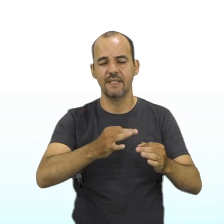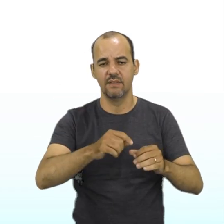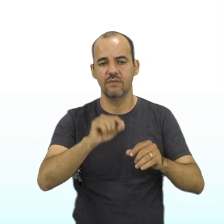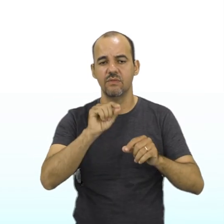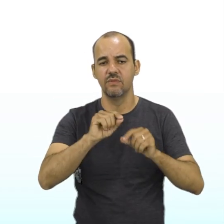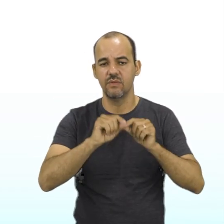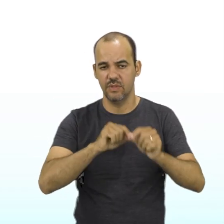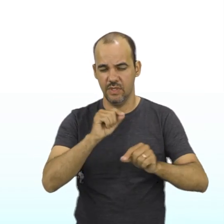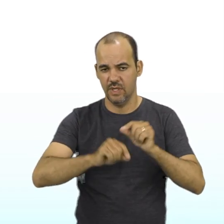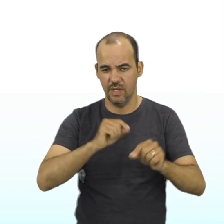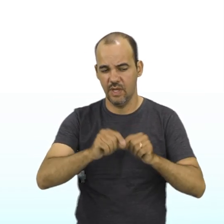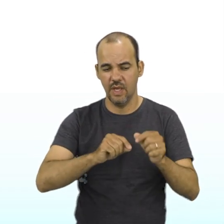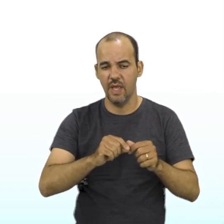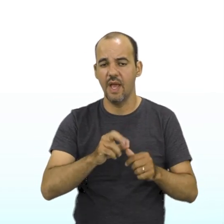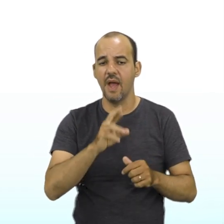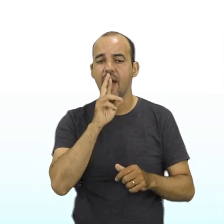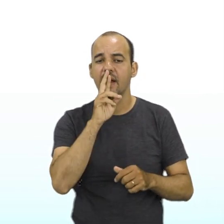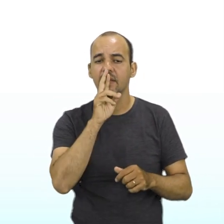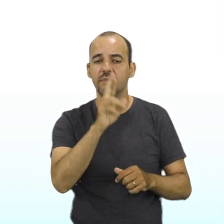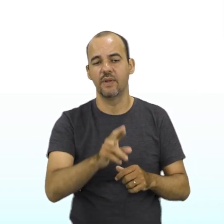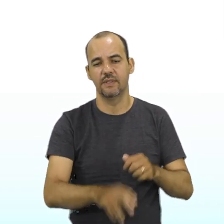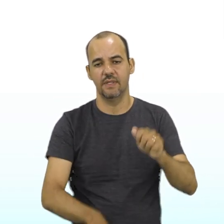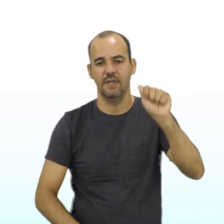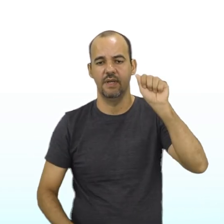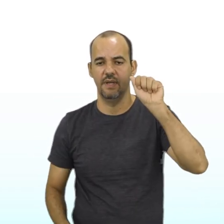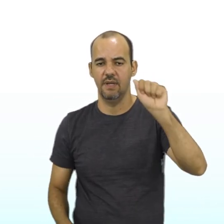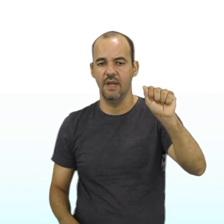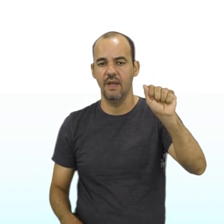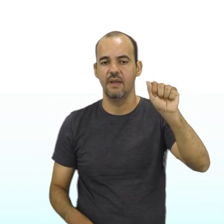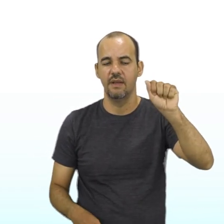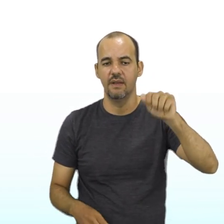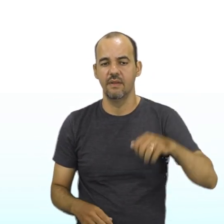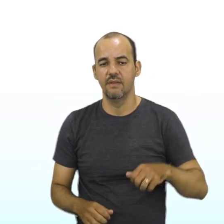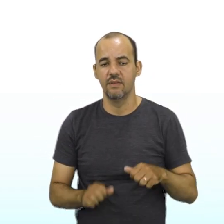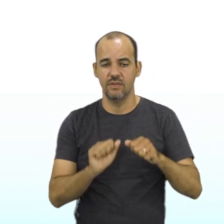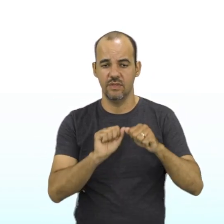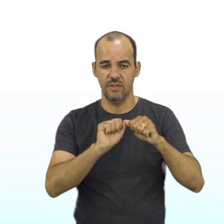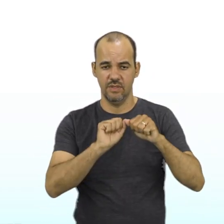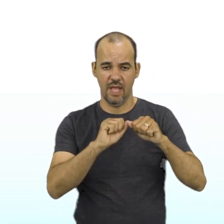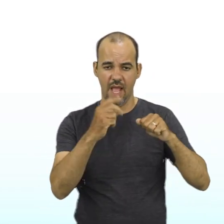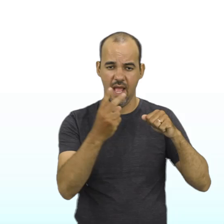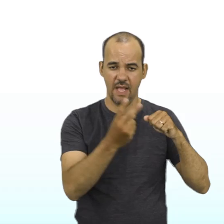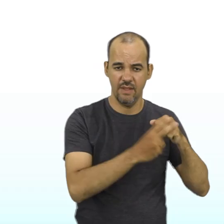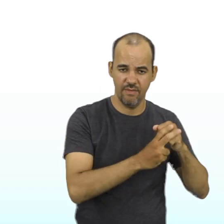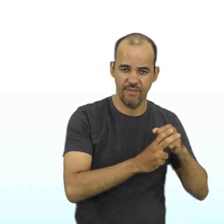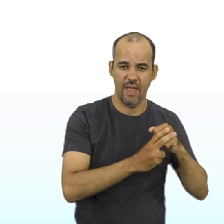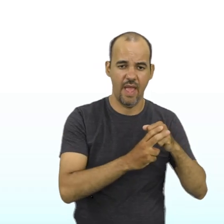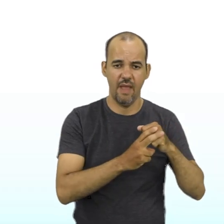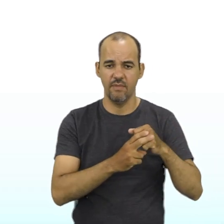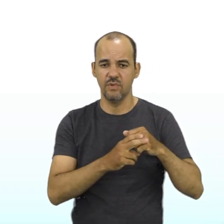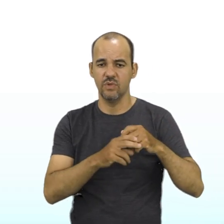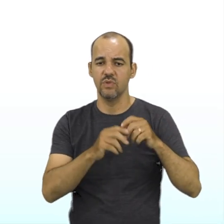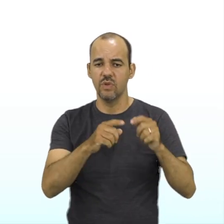em razão disso, a nossa resposta correta seria a letra A. Os advérbios como rotundamente e